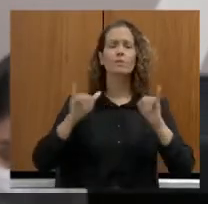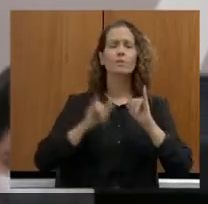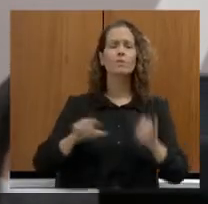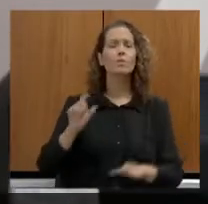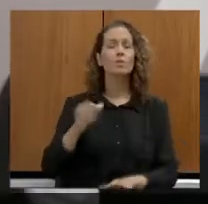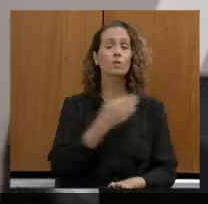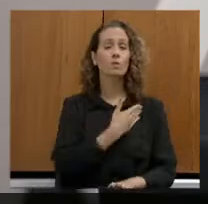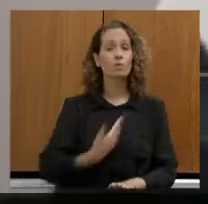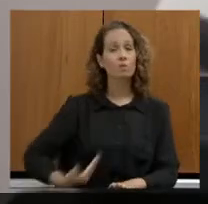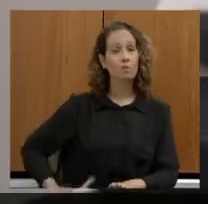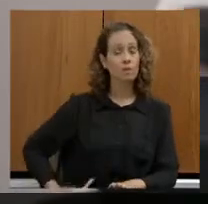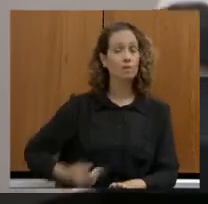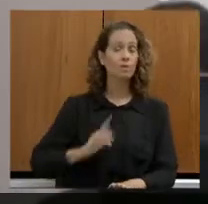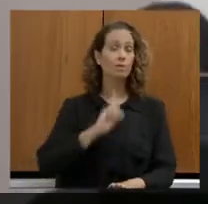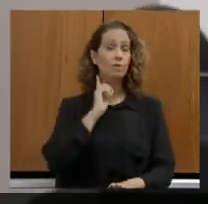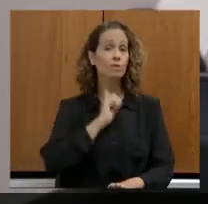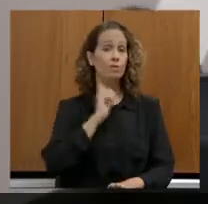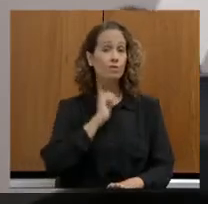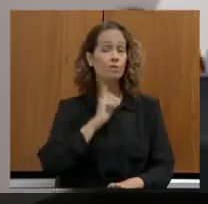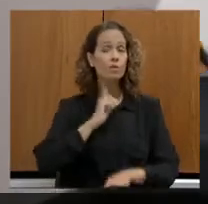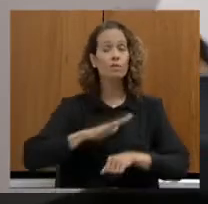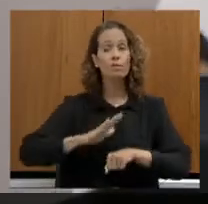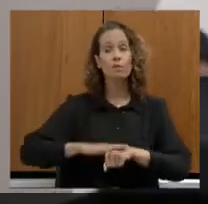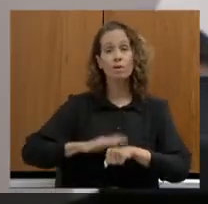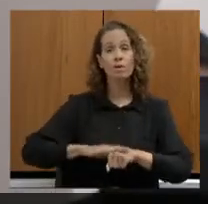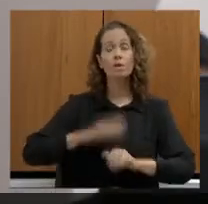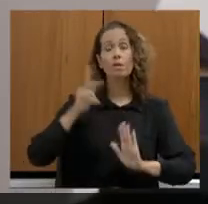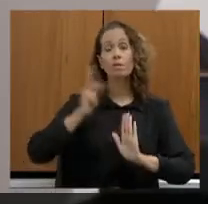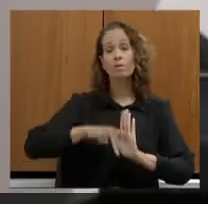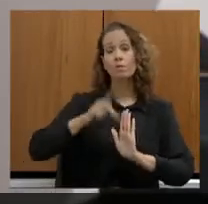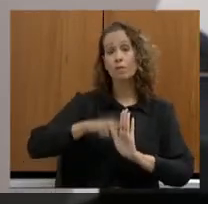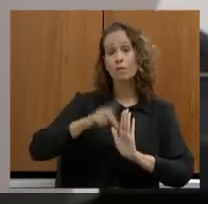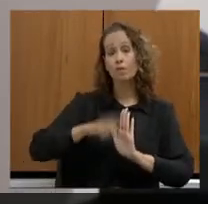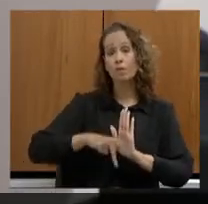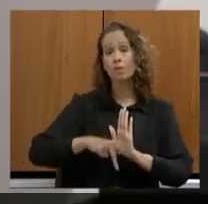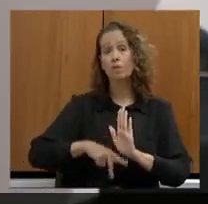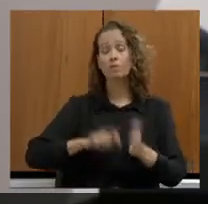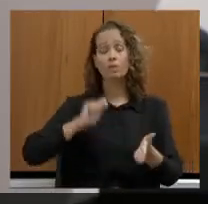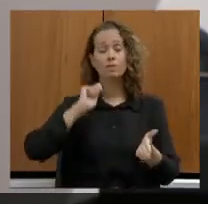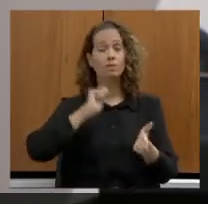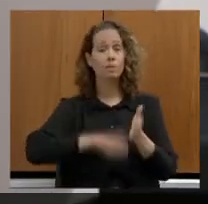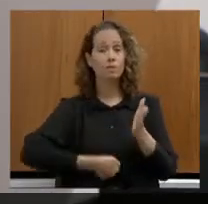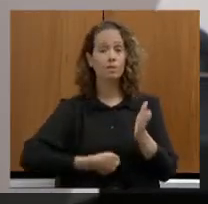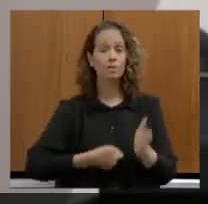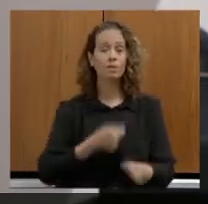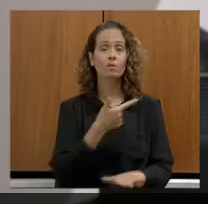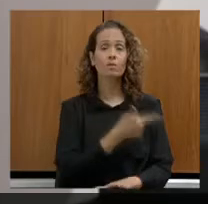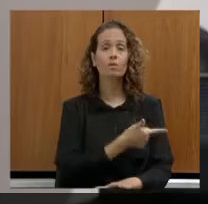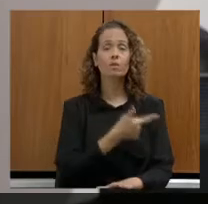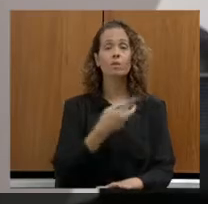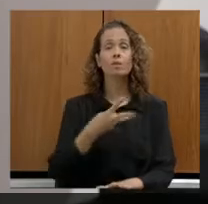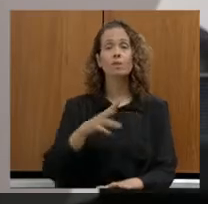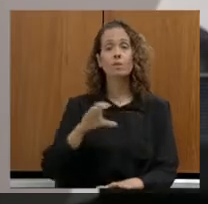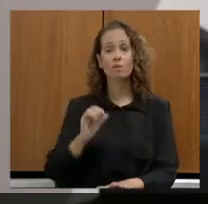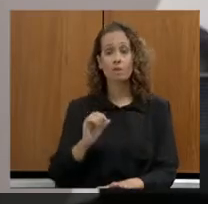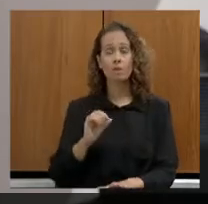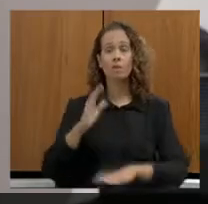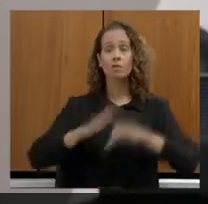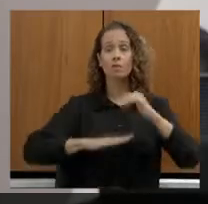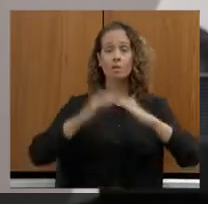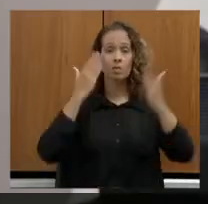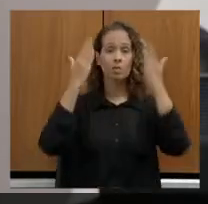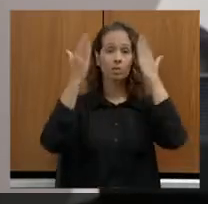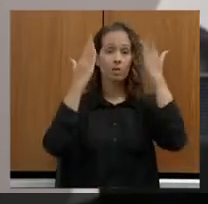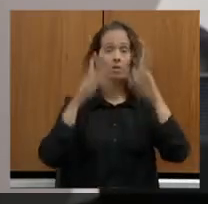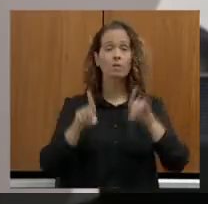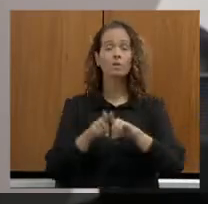governo de Minas Faria Inicialmente um projeto-piloto de contratação de 230 psicólogos